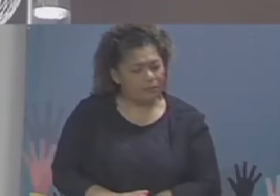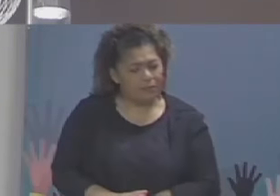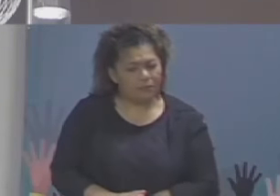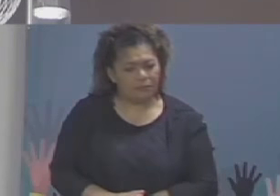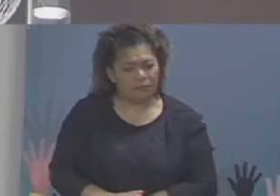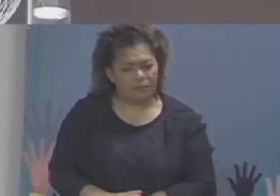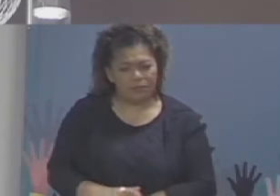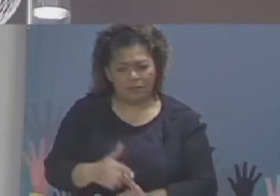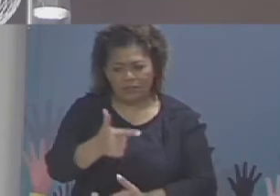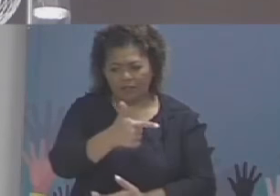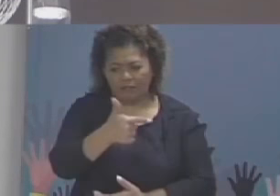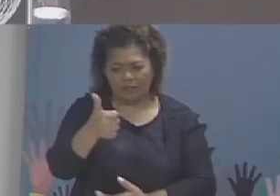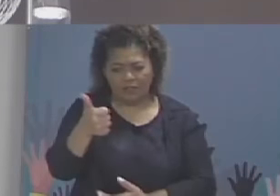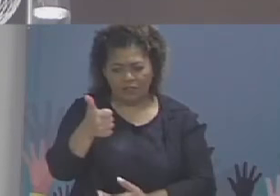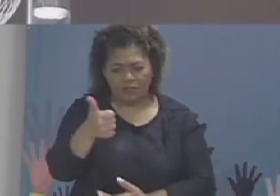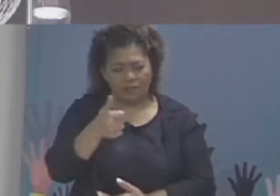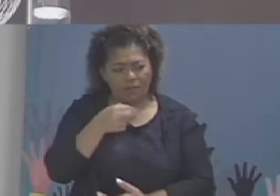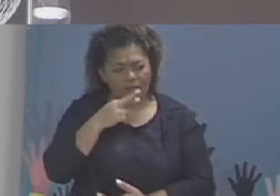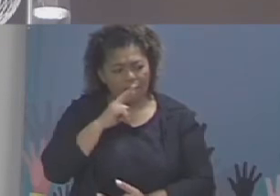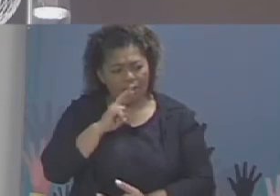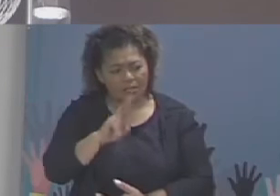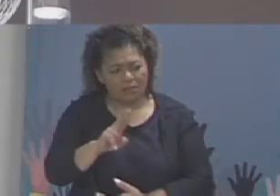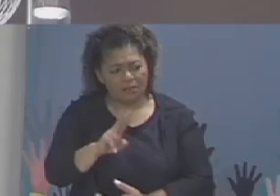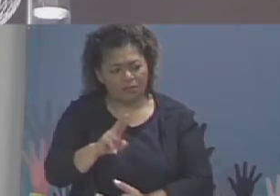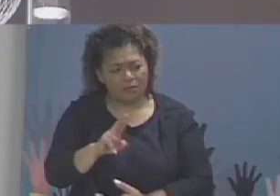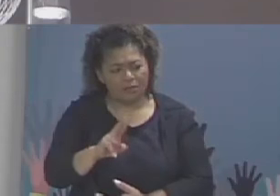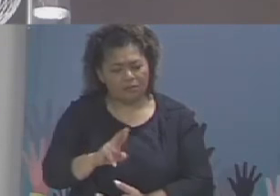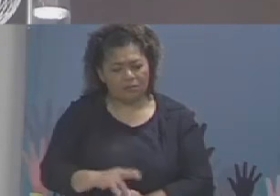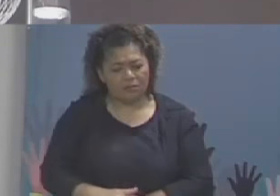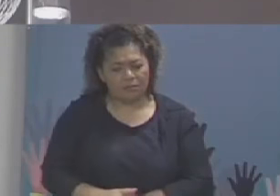Candidato da chapa 21, responde à próxima pergunta.